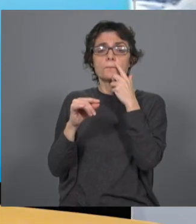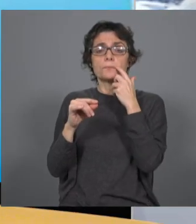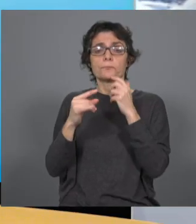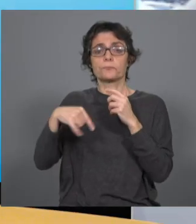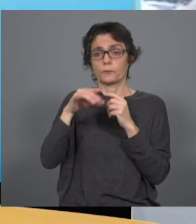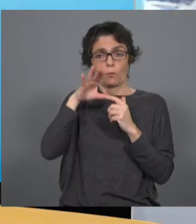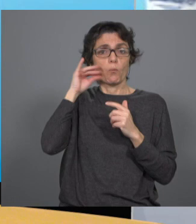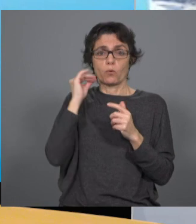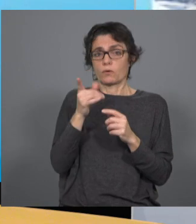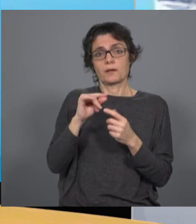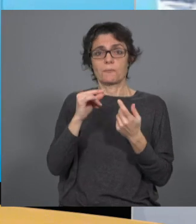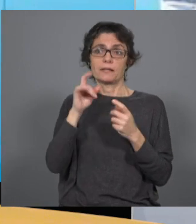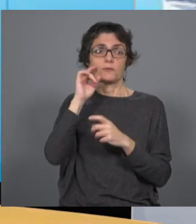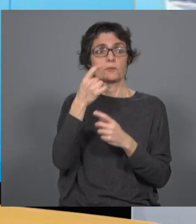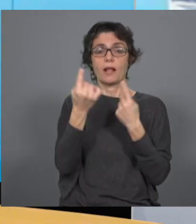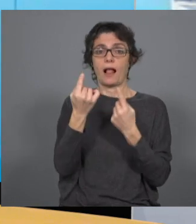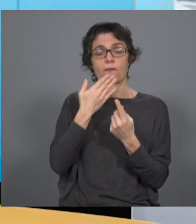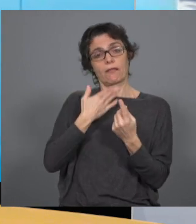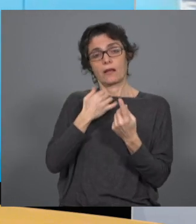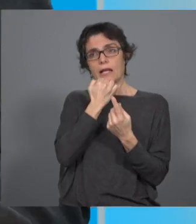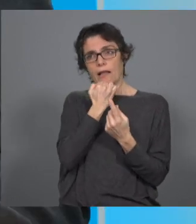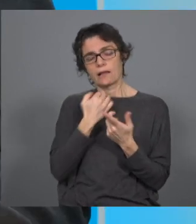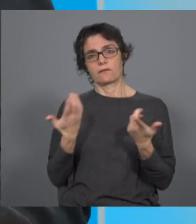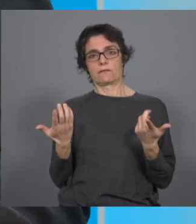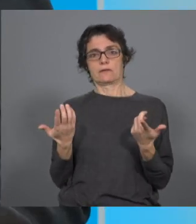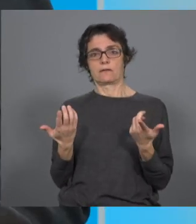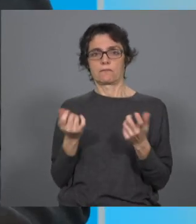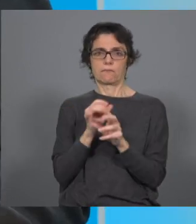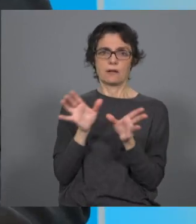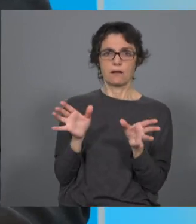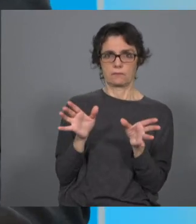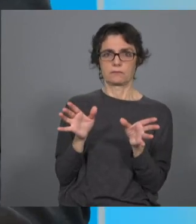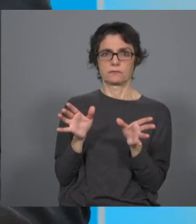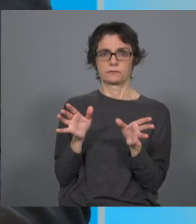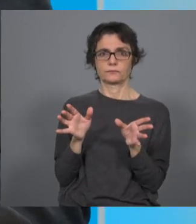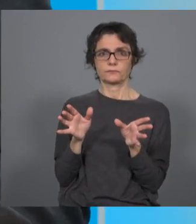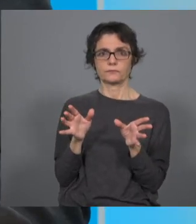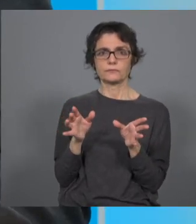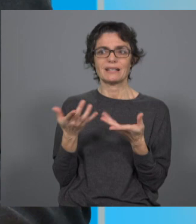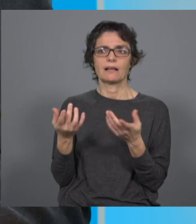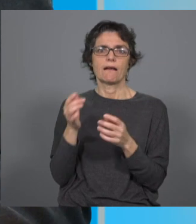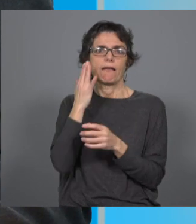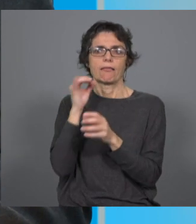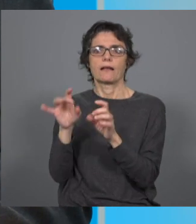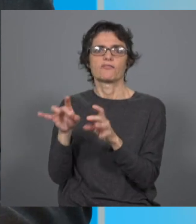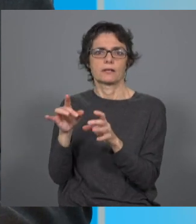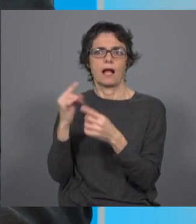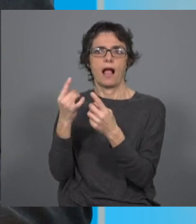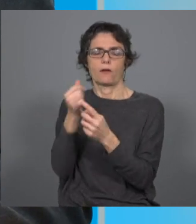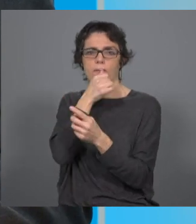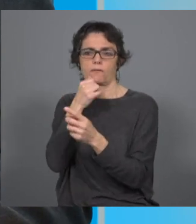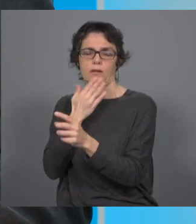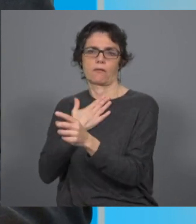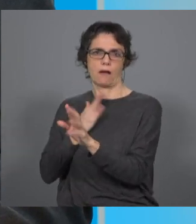boas, vantajosas, alegres, evitamos, isto das pessoas normais, evitamos aquilo que traz sofrimento.